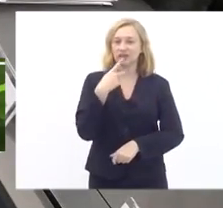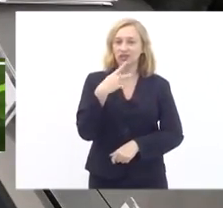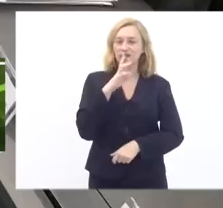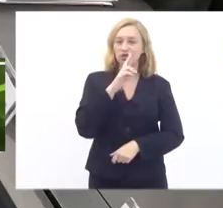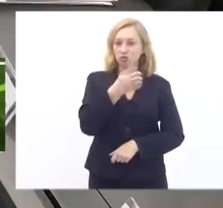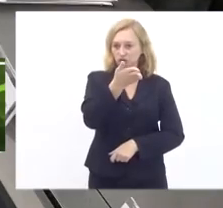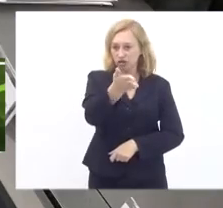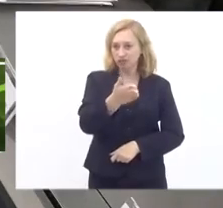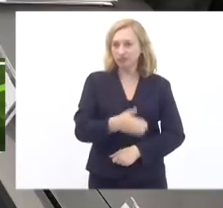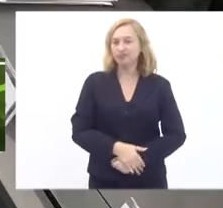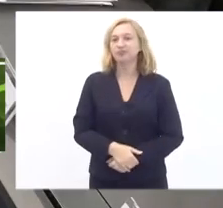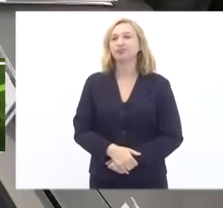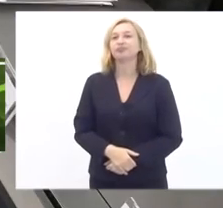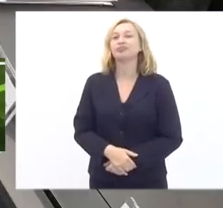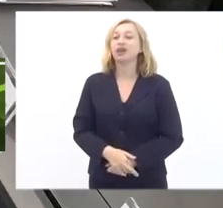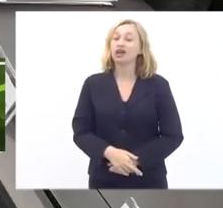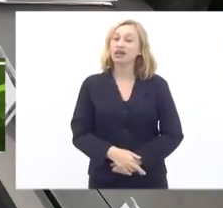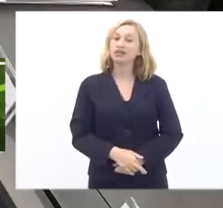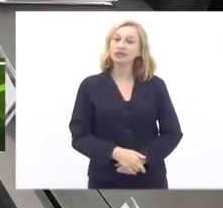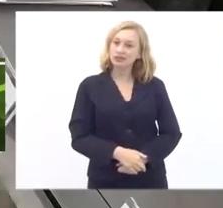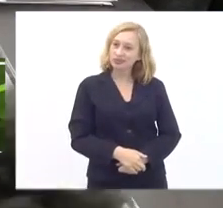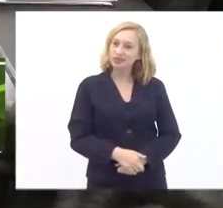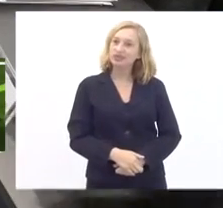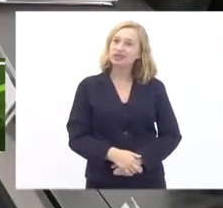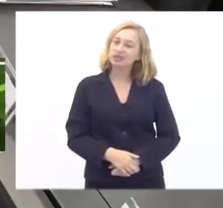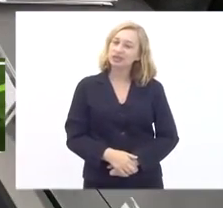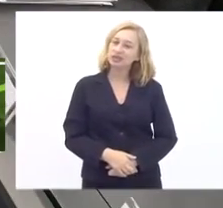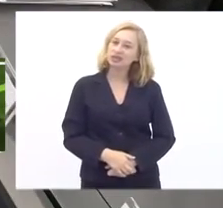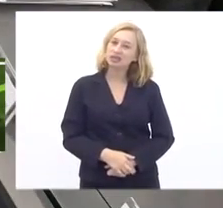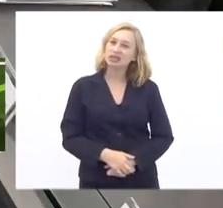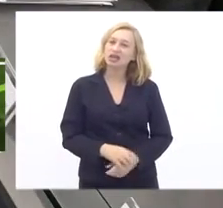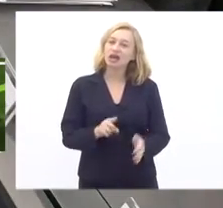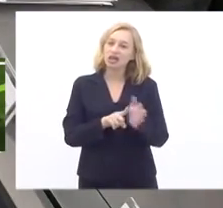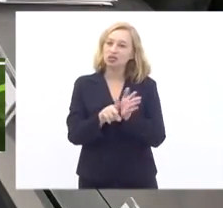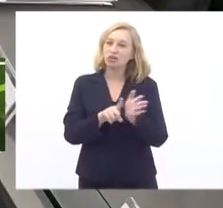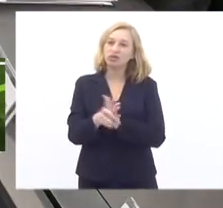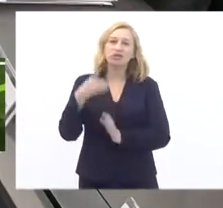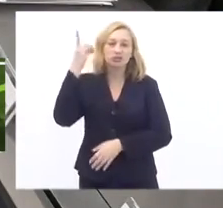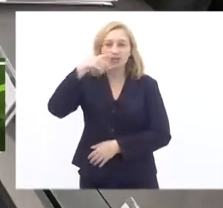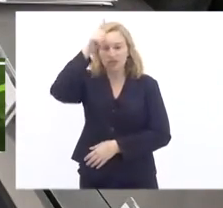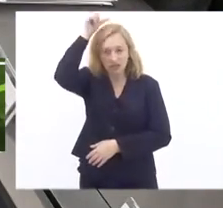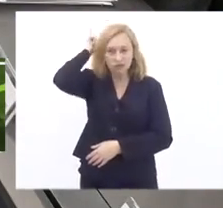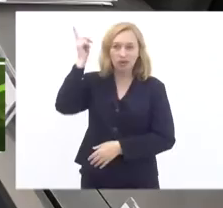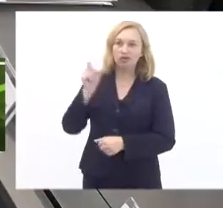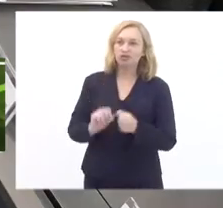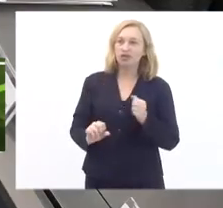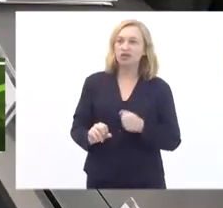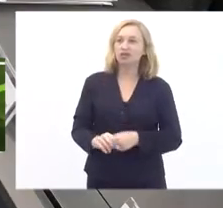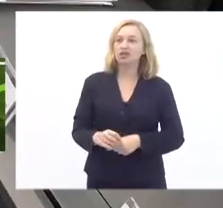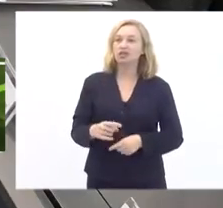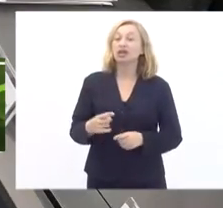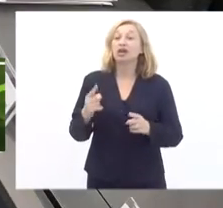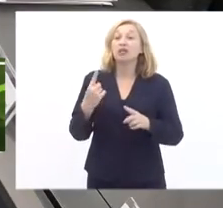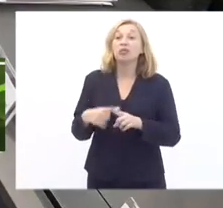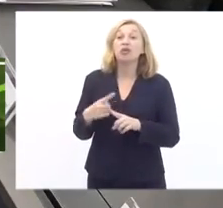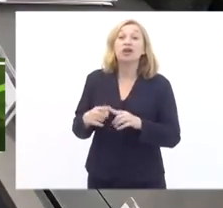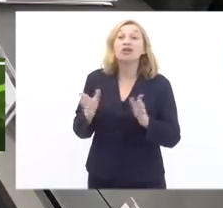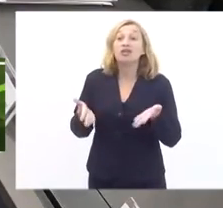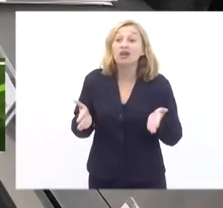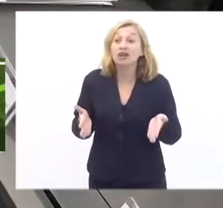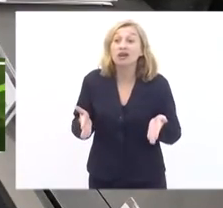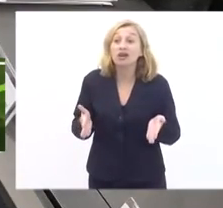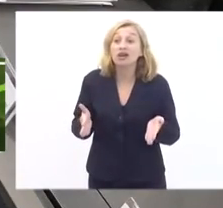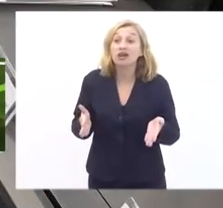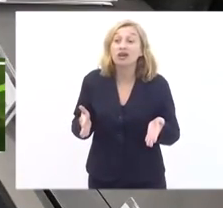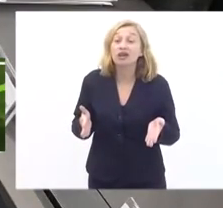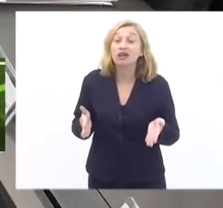enfim. Respondendo ao deputado Paulo, as ponderações que ele fez anteriormente. Por que a mora e agora por que.